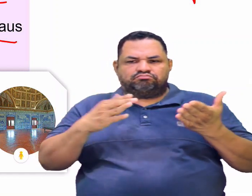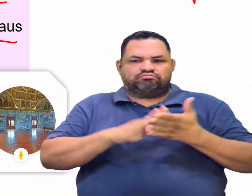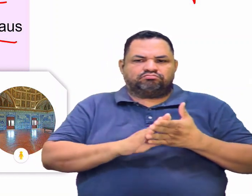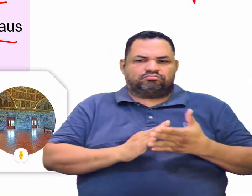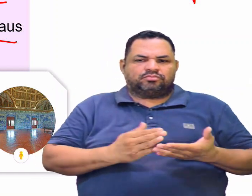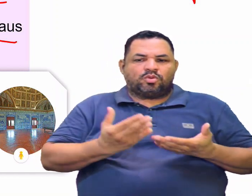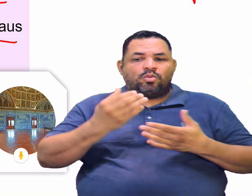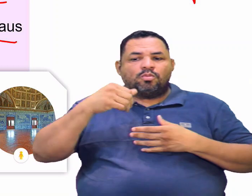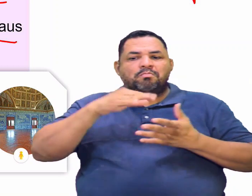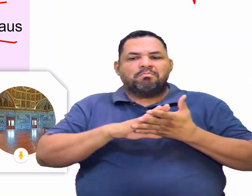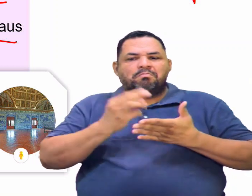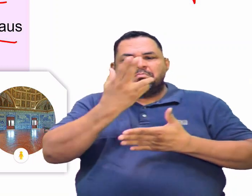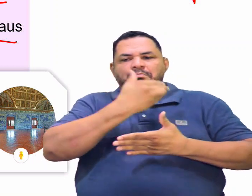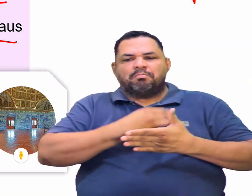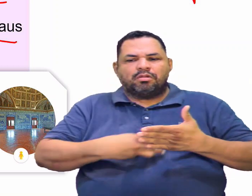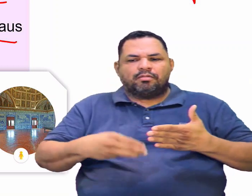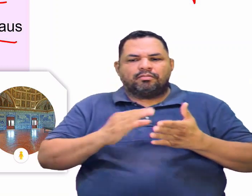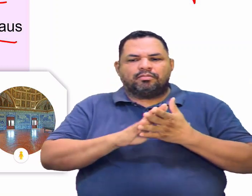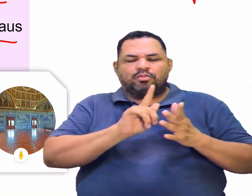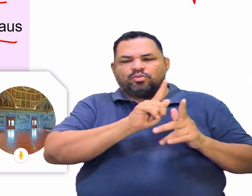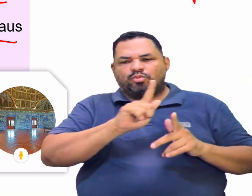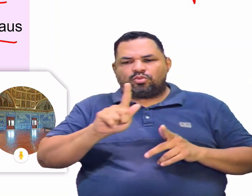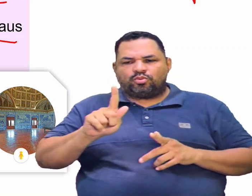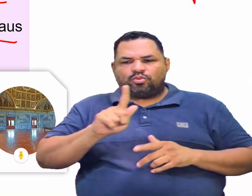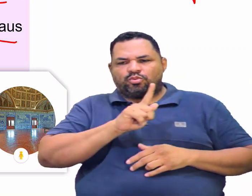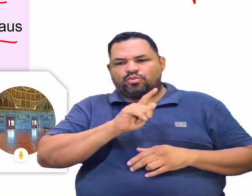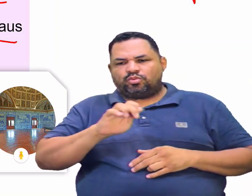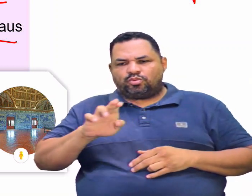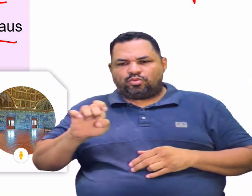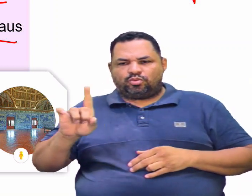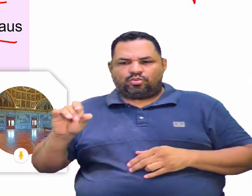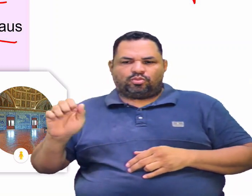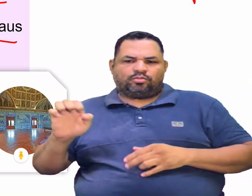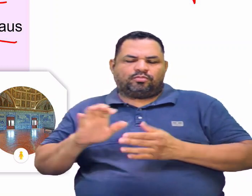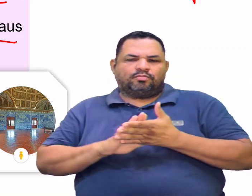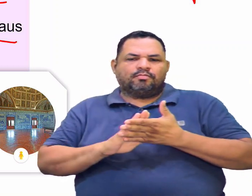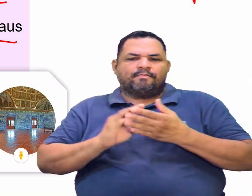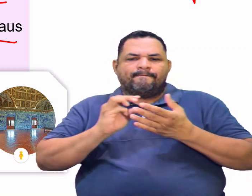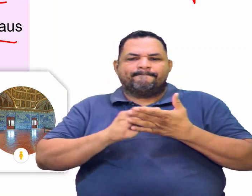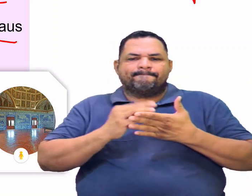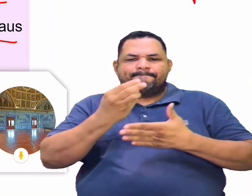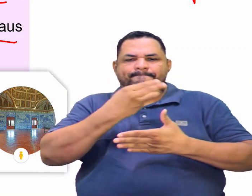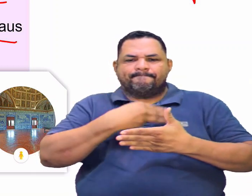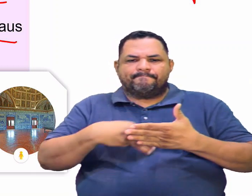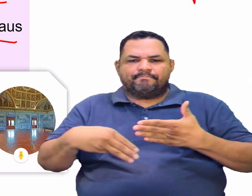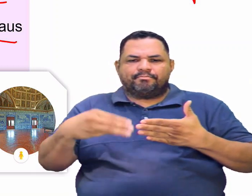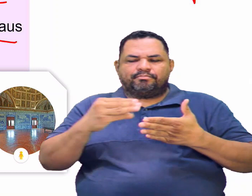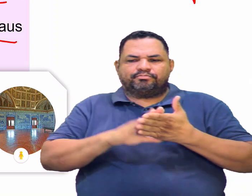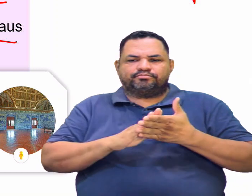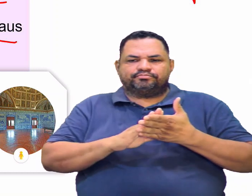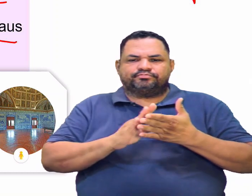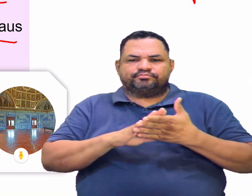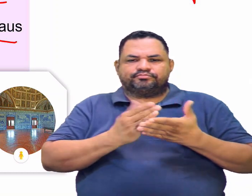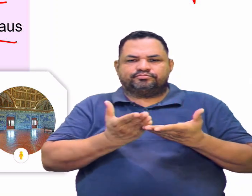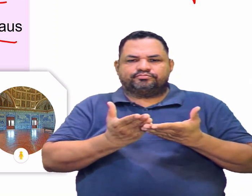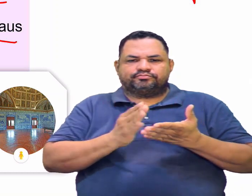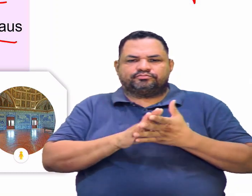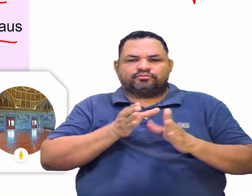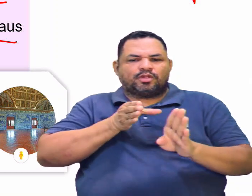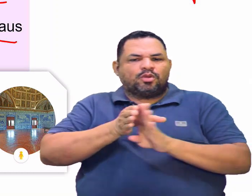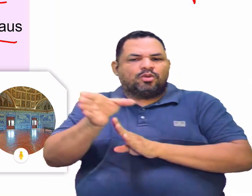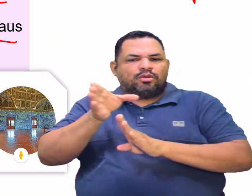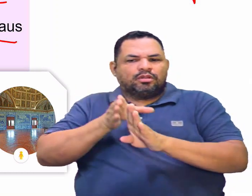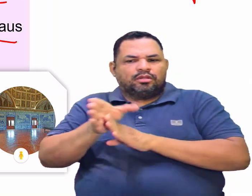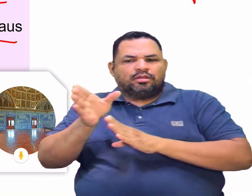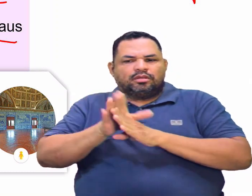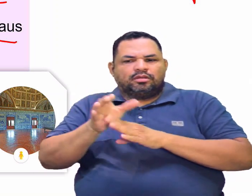Google Maps, né, que você usa para como se fosse assim, um guia de